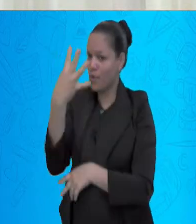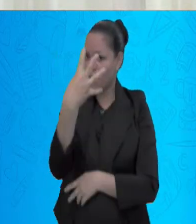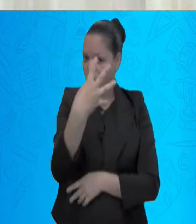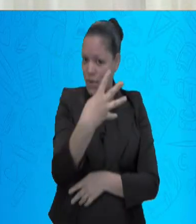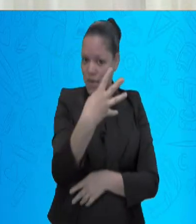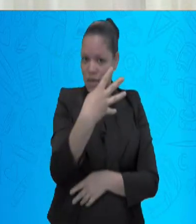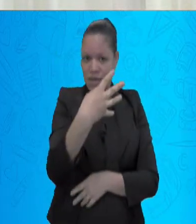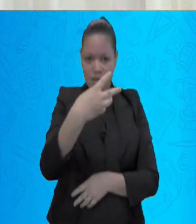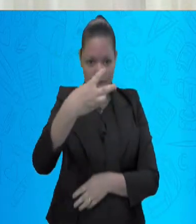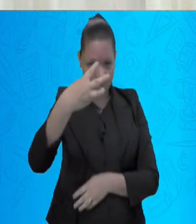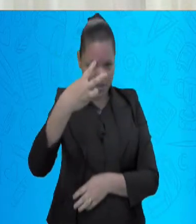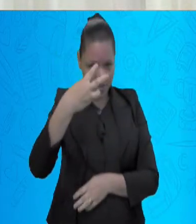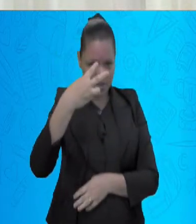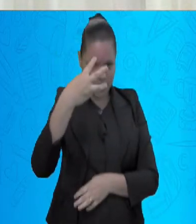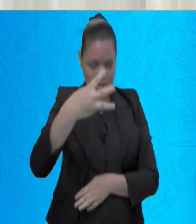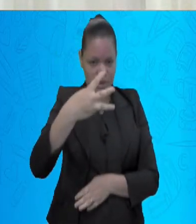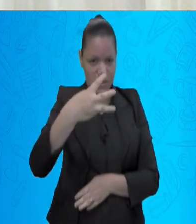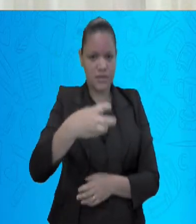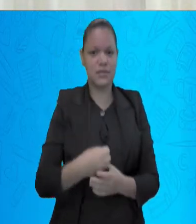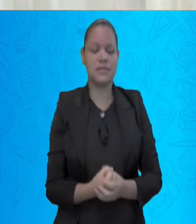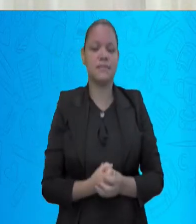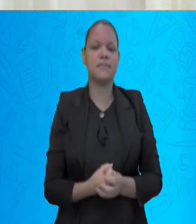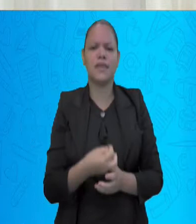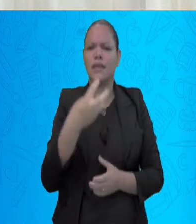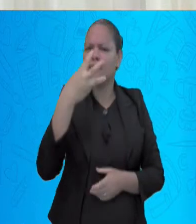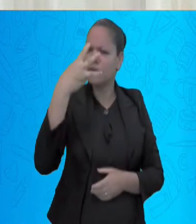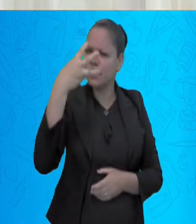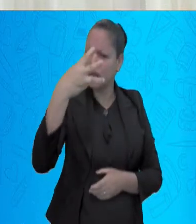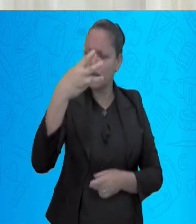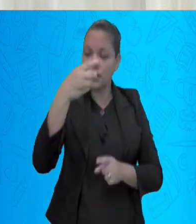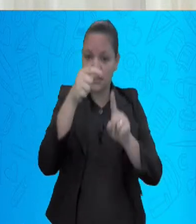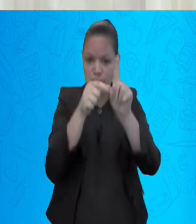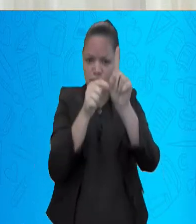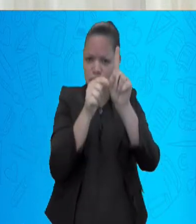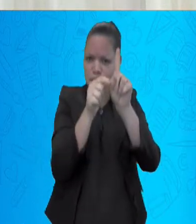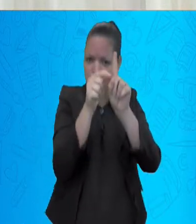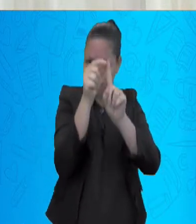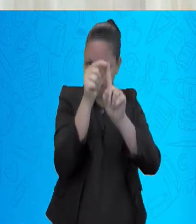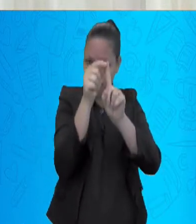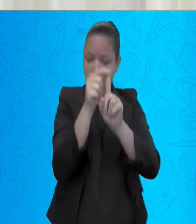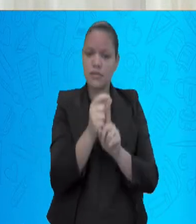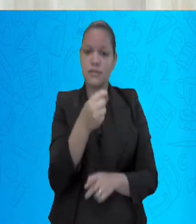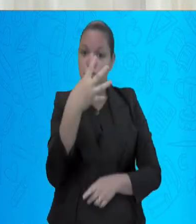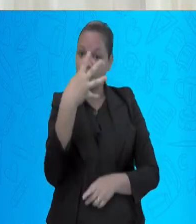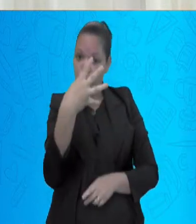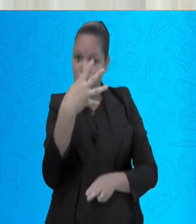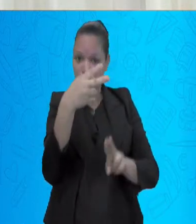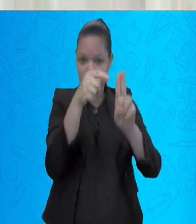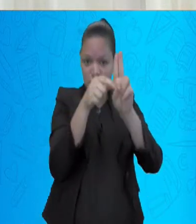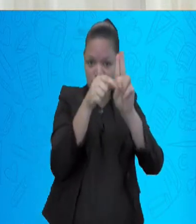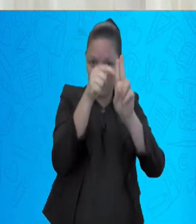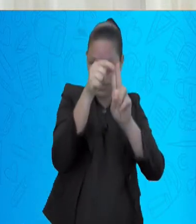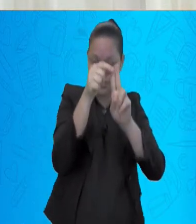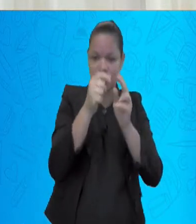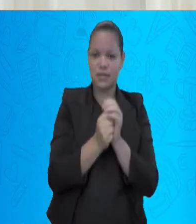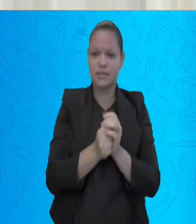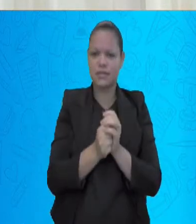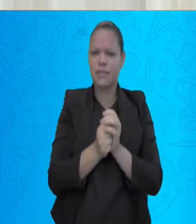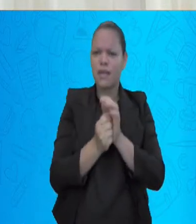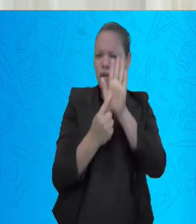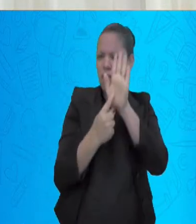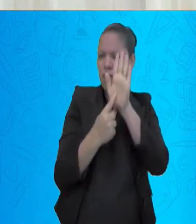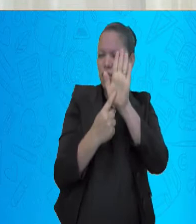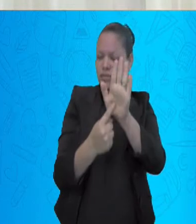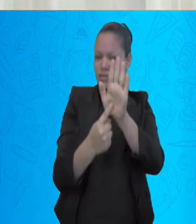e o 4 está nas dezenas. Então, é muito simples eu representar esse número com o material dourado. Então, eu tenho